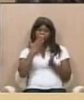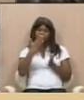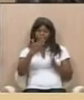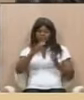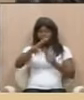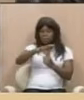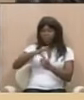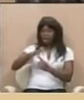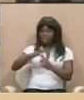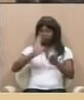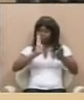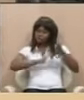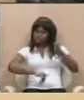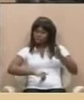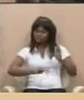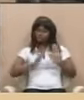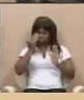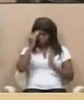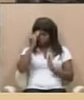da praça. Ponto.